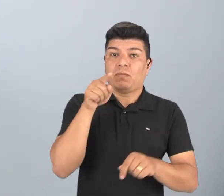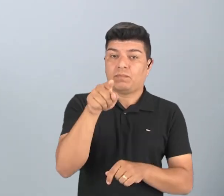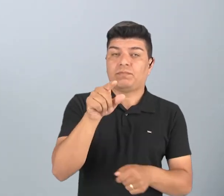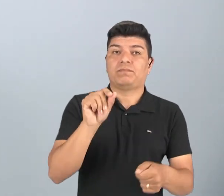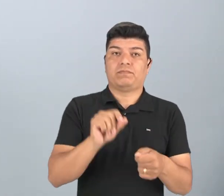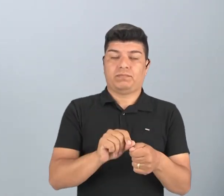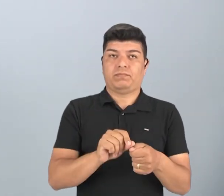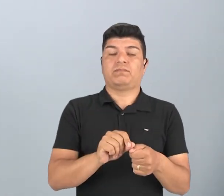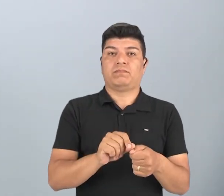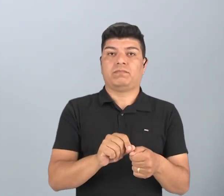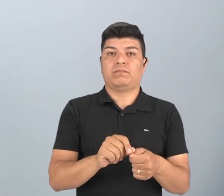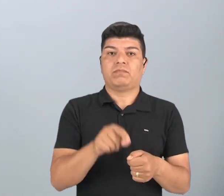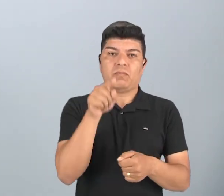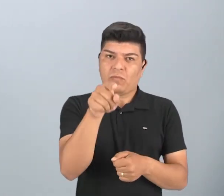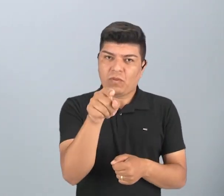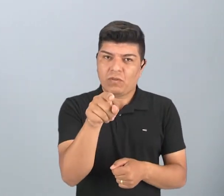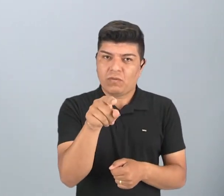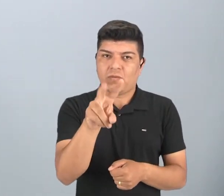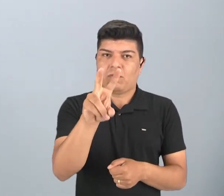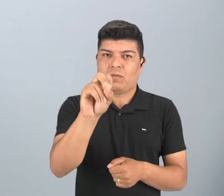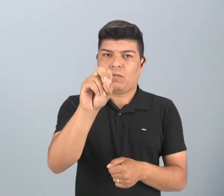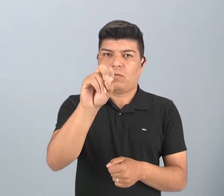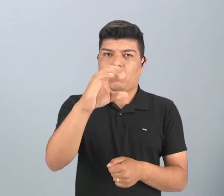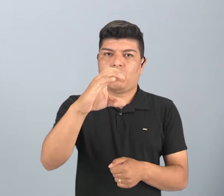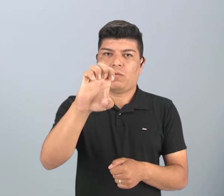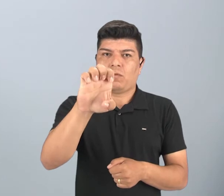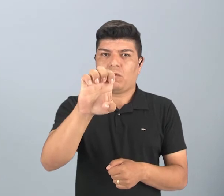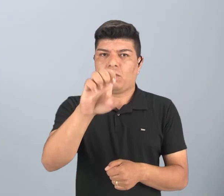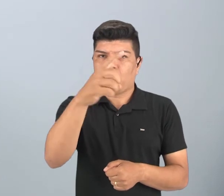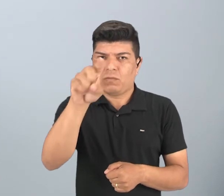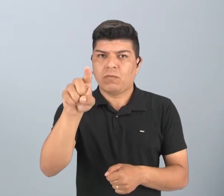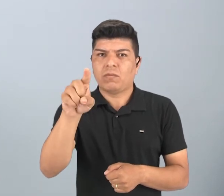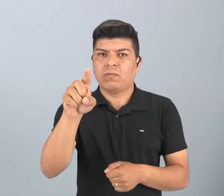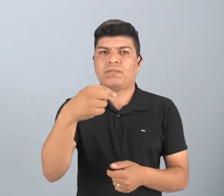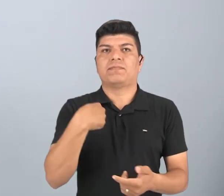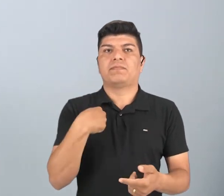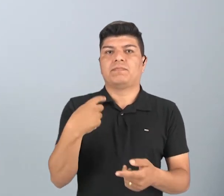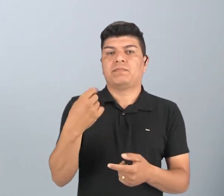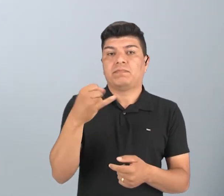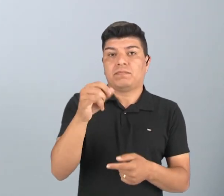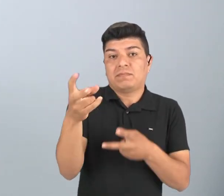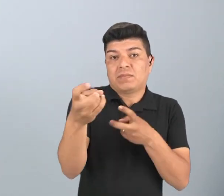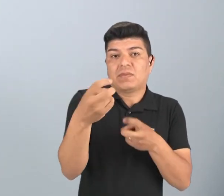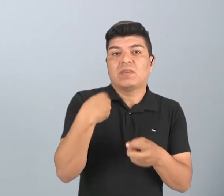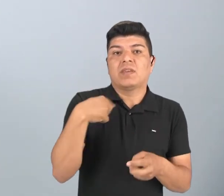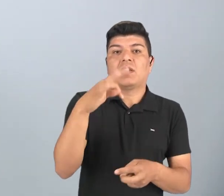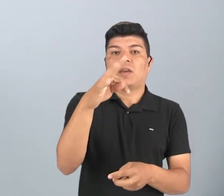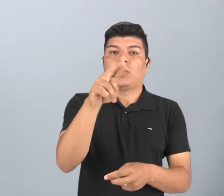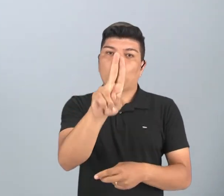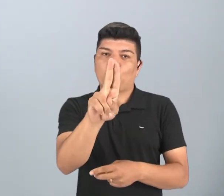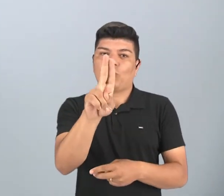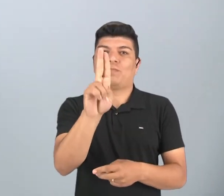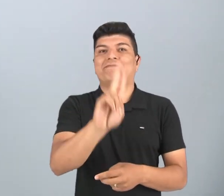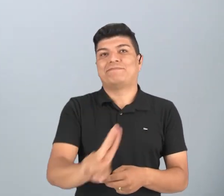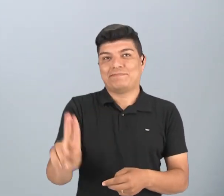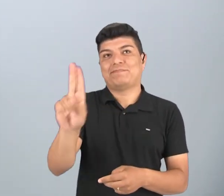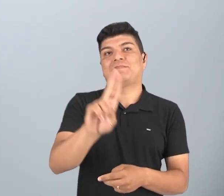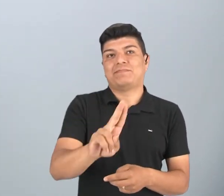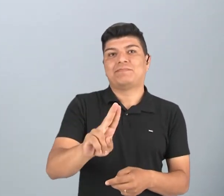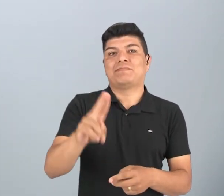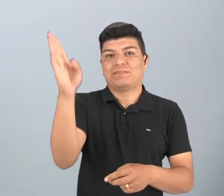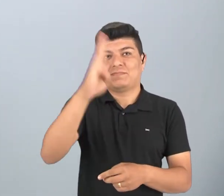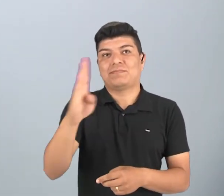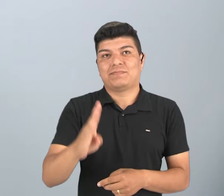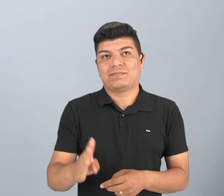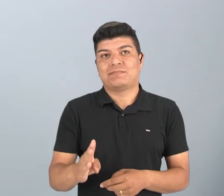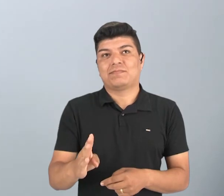fez. Então, a gente não fala você no nosso dia a dia. A gente, se vocês observarem, nós usamos muito tu no nosso dia a dia aqui no Brasil. E